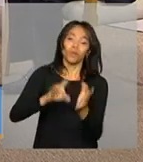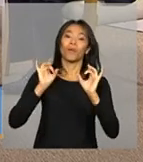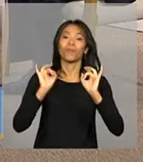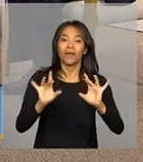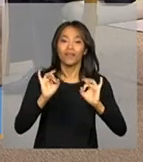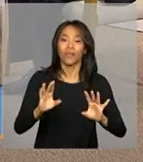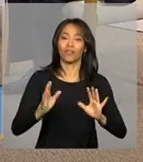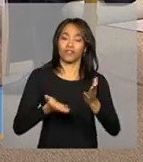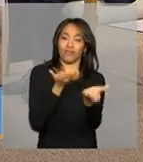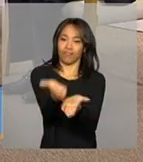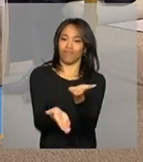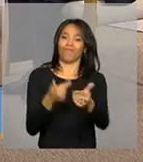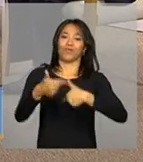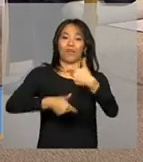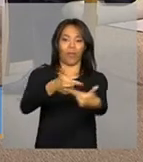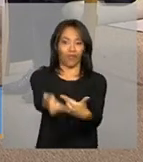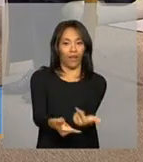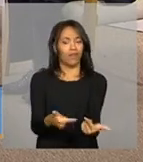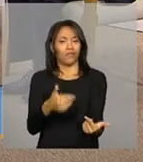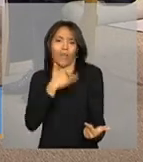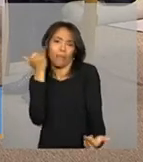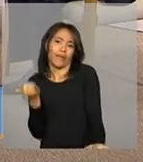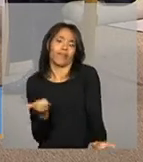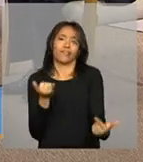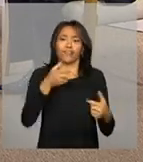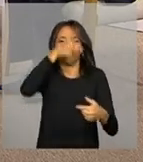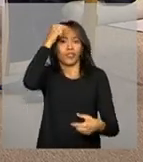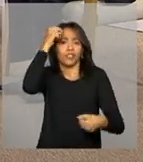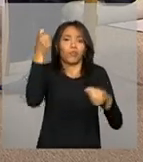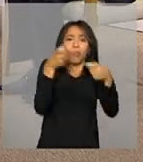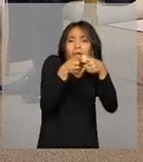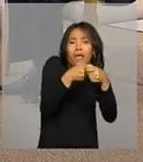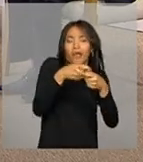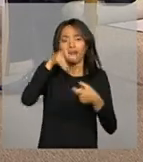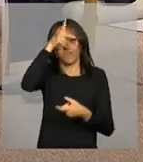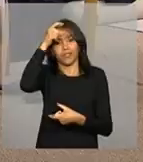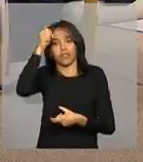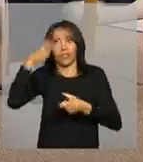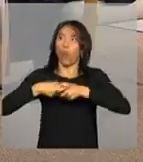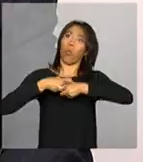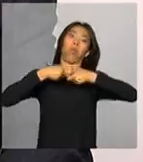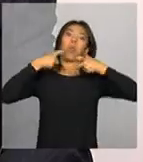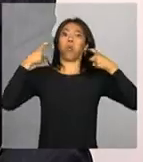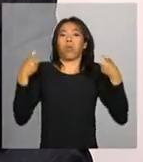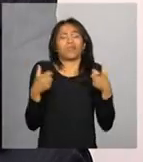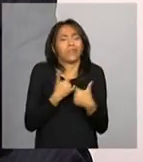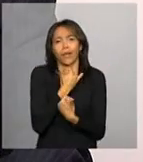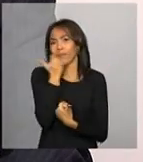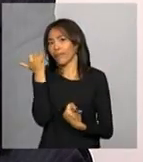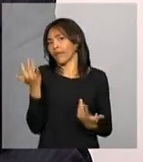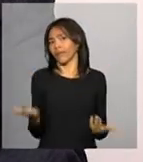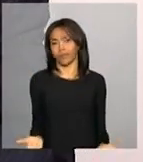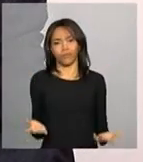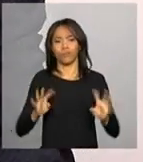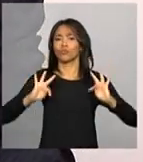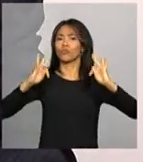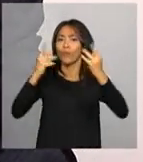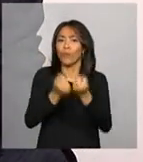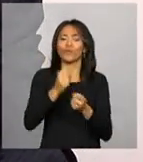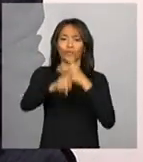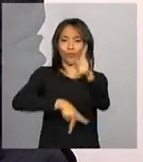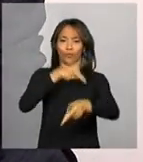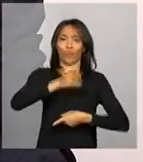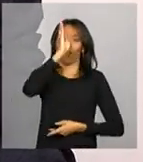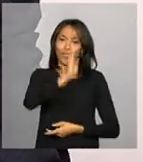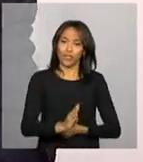serviço Independente de ser um município de pequeno porte e um o Metrópole como você colocou ou seja todo o povo brasileiro